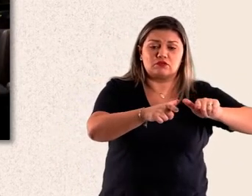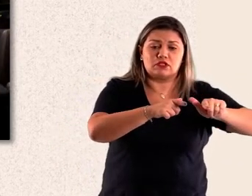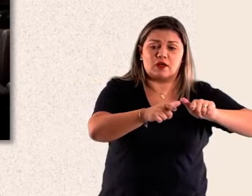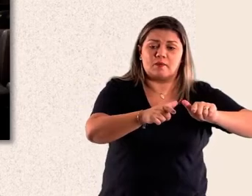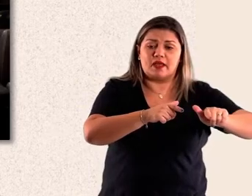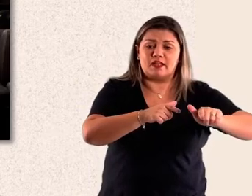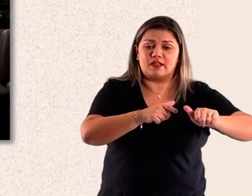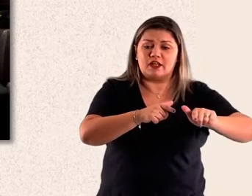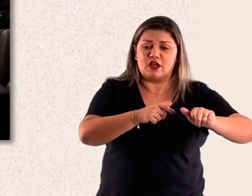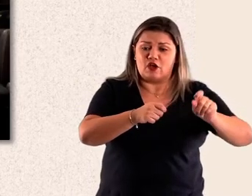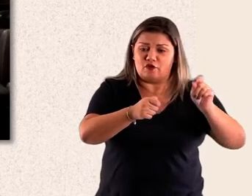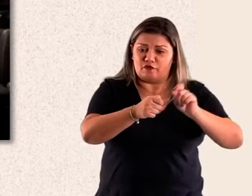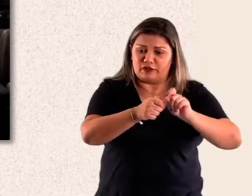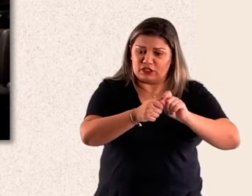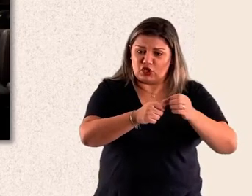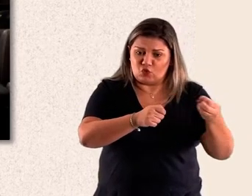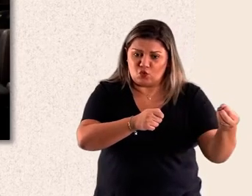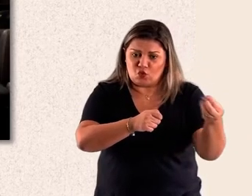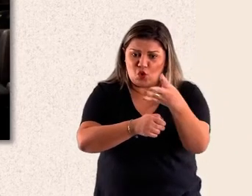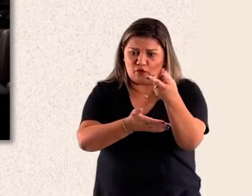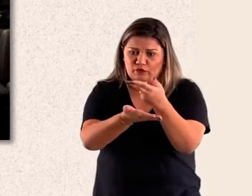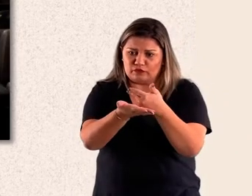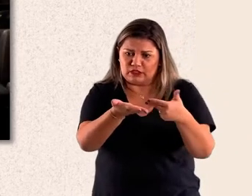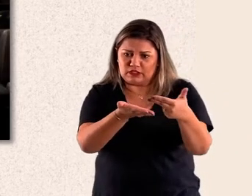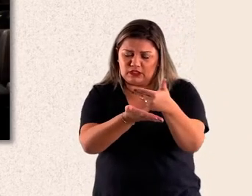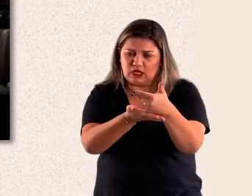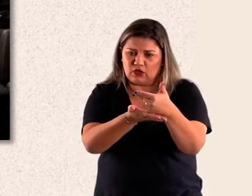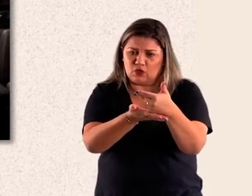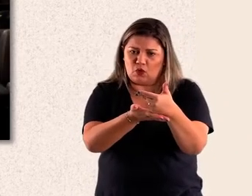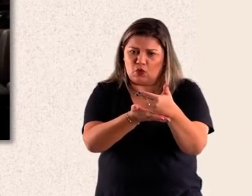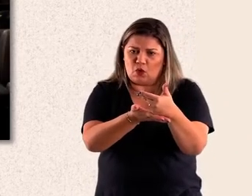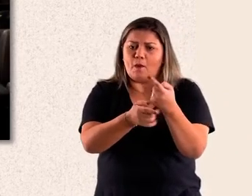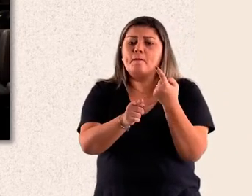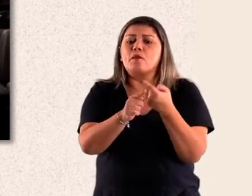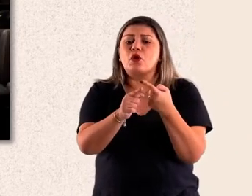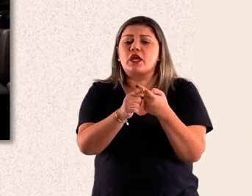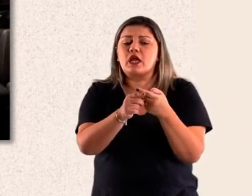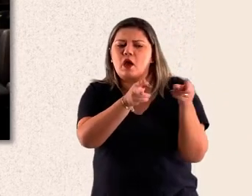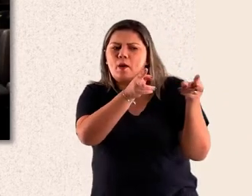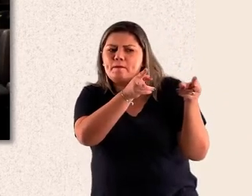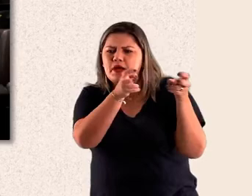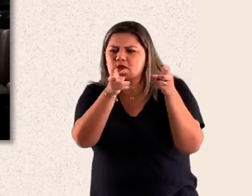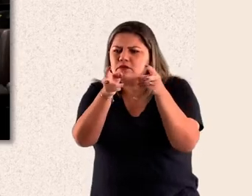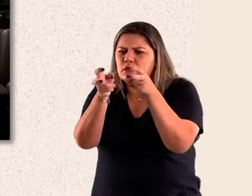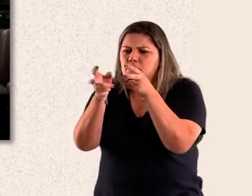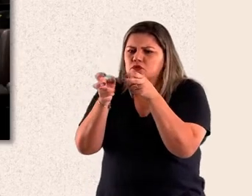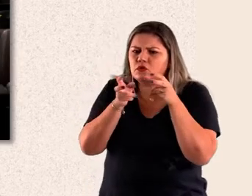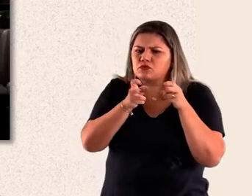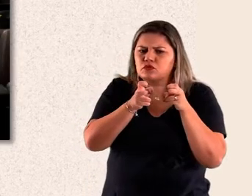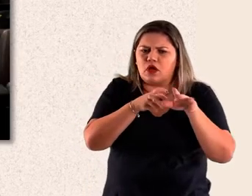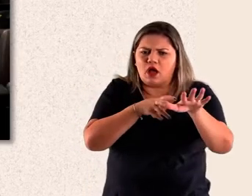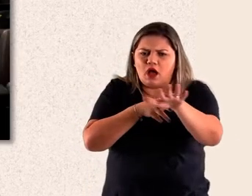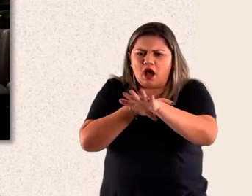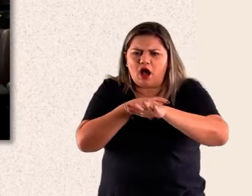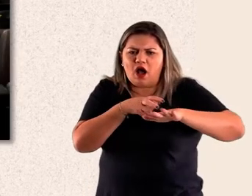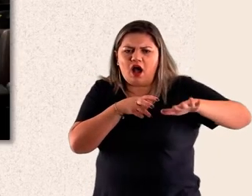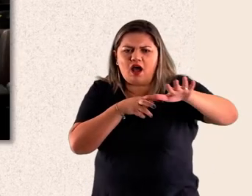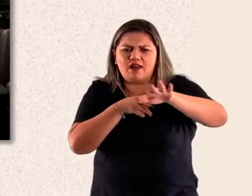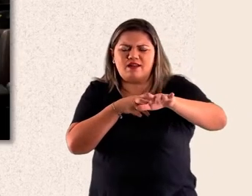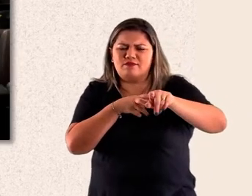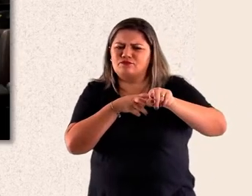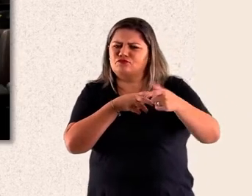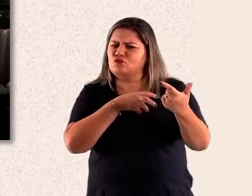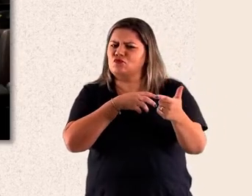refazendo o desenho atual porque a minha percepção é de que esse espaço seja o espaço dessa relação realização plena